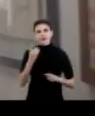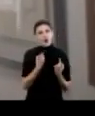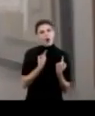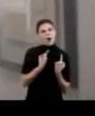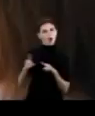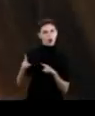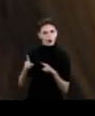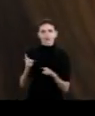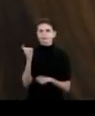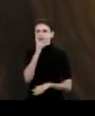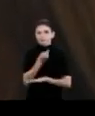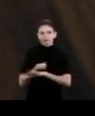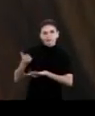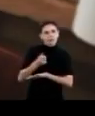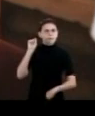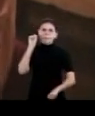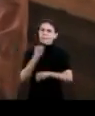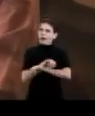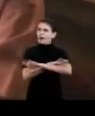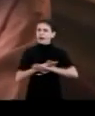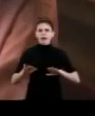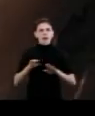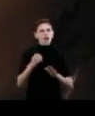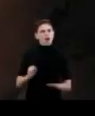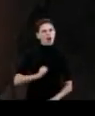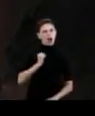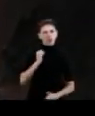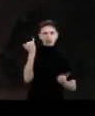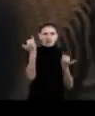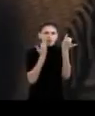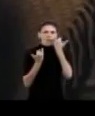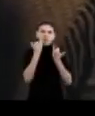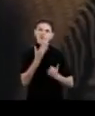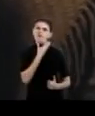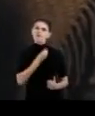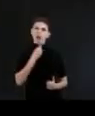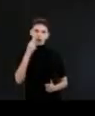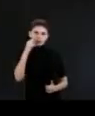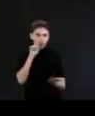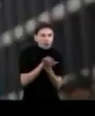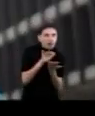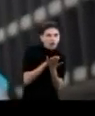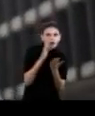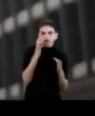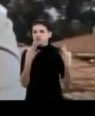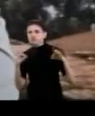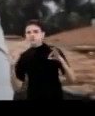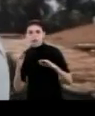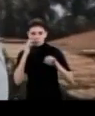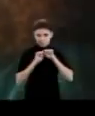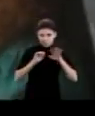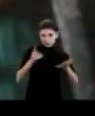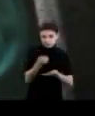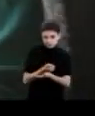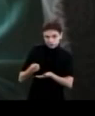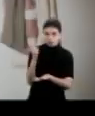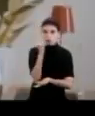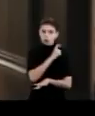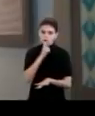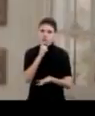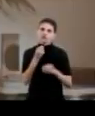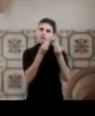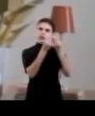gov.br/Brasil contra Fake. É hora de frear o ódio, parar de repassar informações falsas, checar cada fato e sua fonte. Porque quem espalha fake